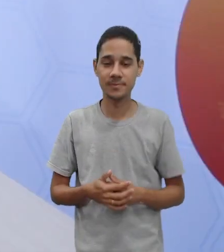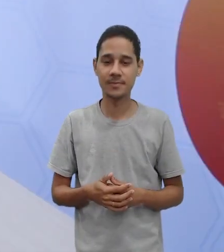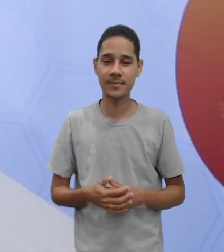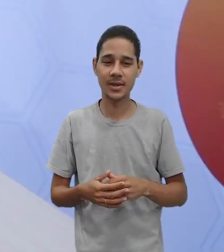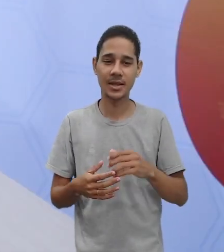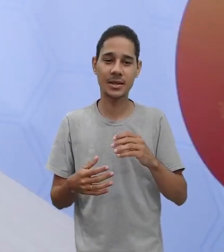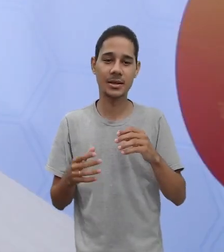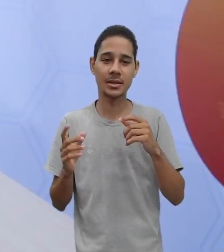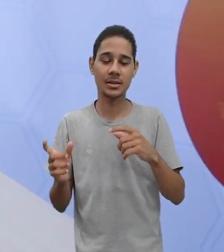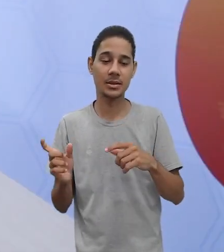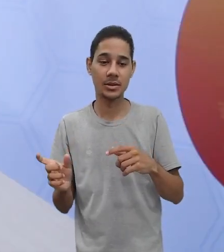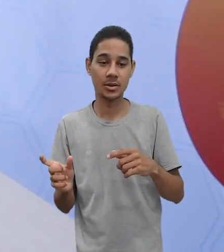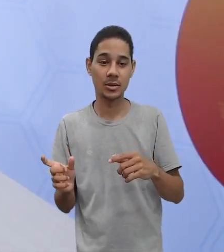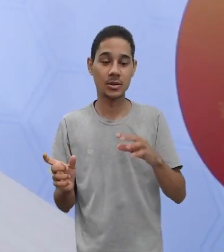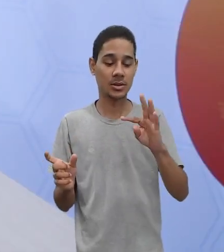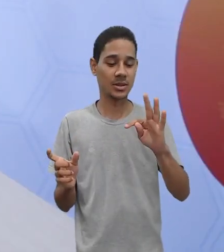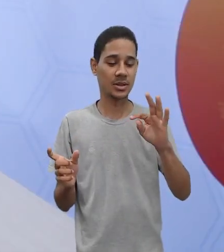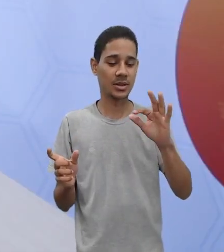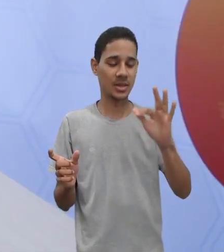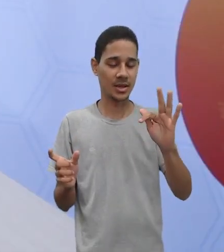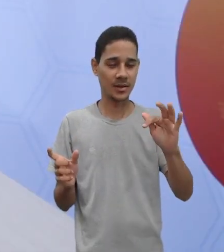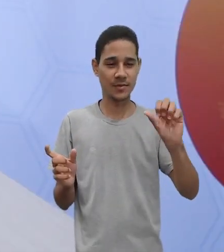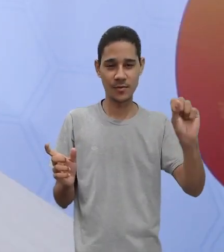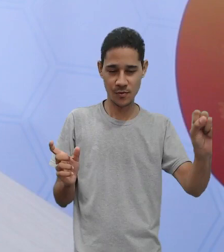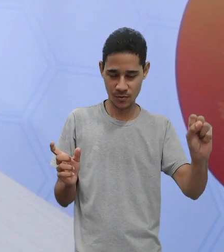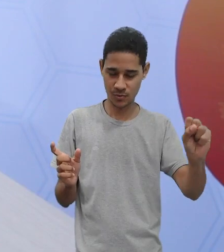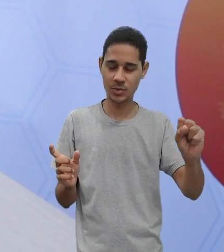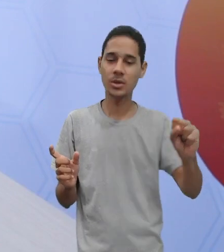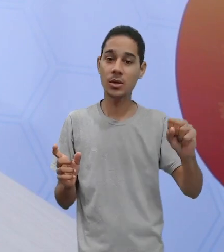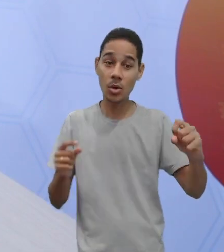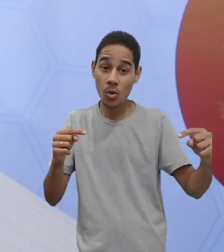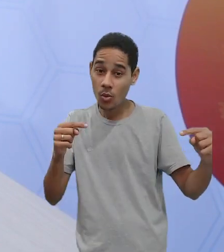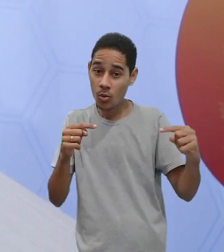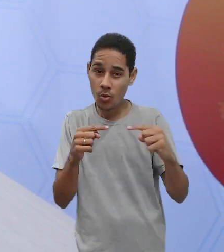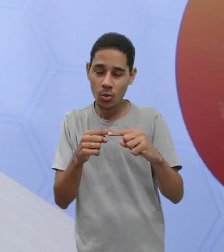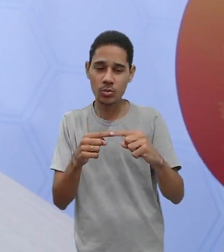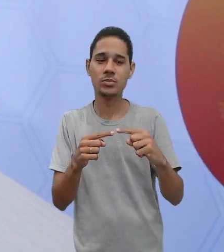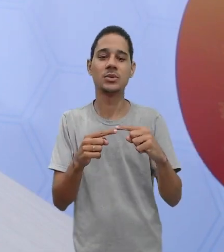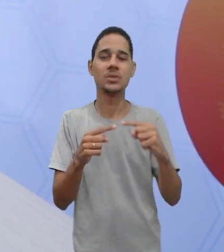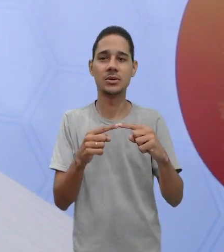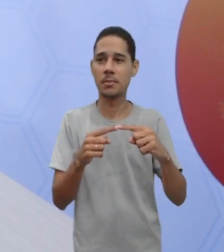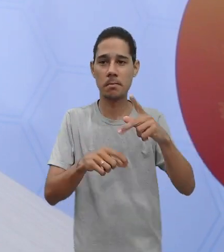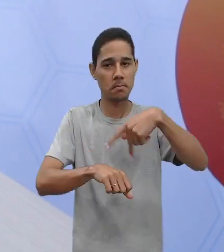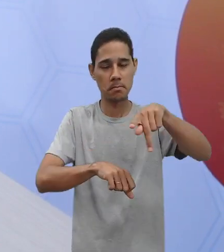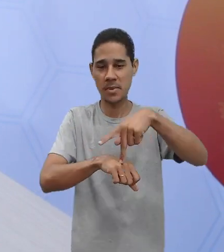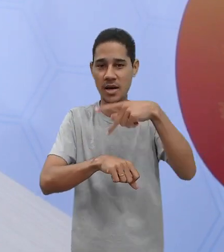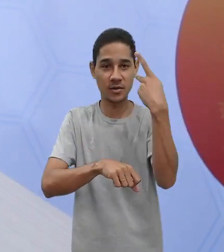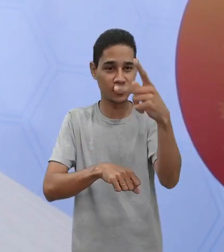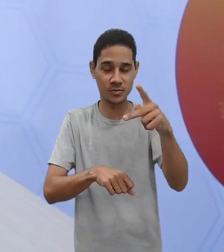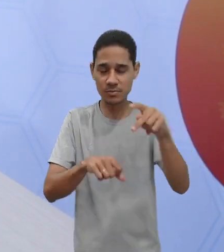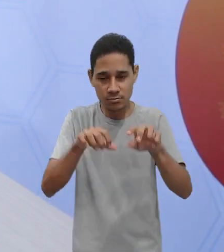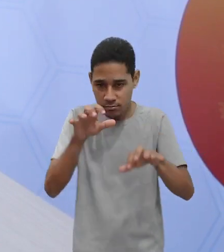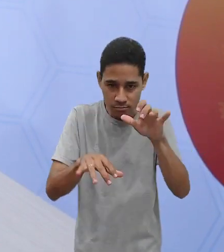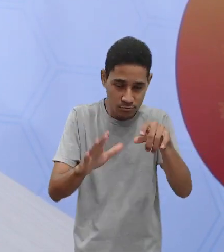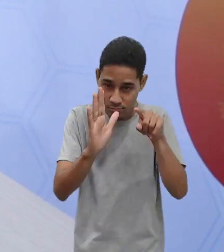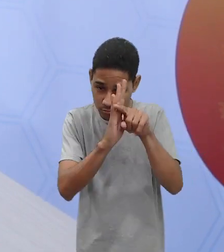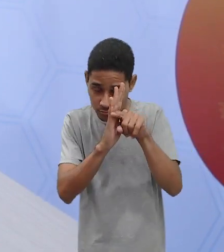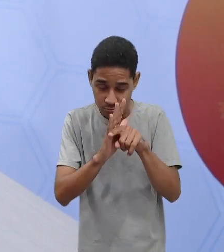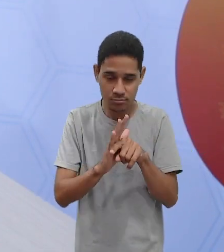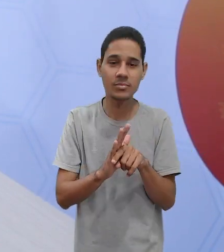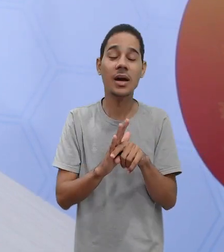charset UTF-8. Para quê? Para que ele se adeque ao país que você está visualizando a